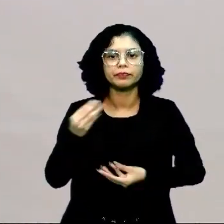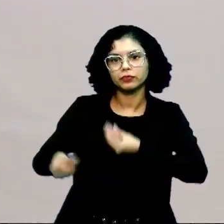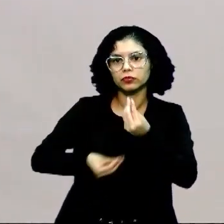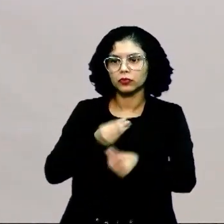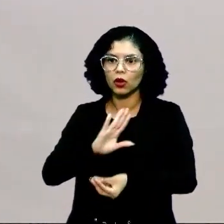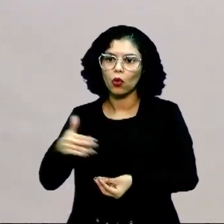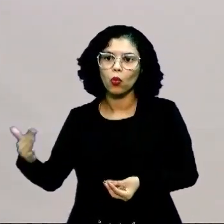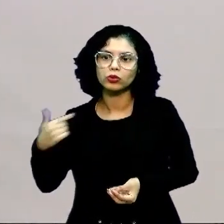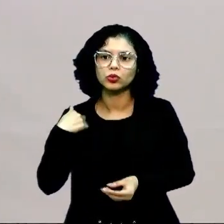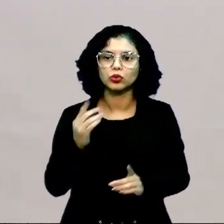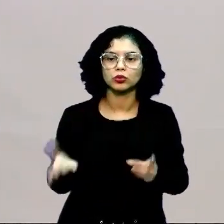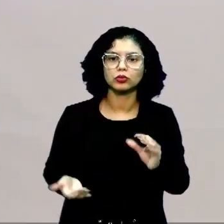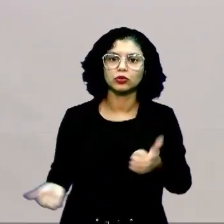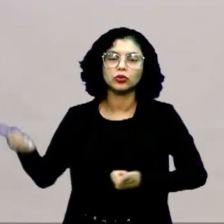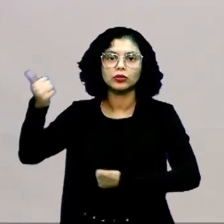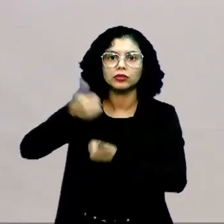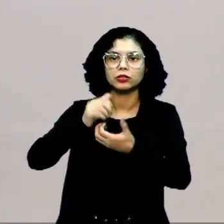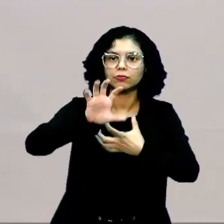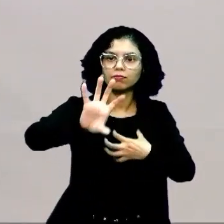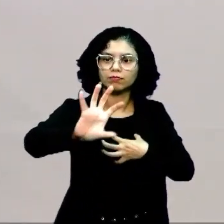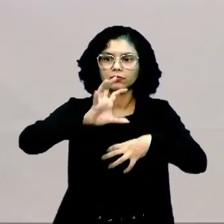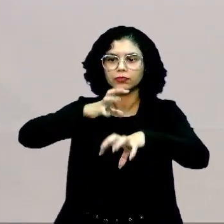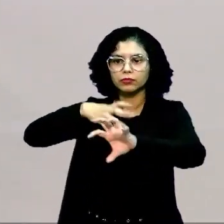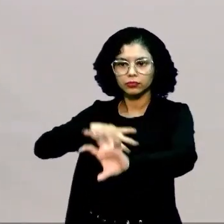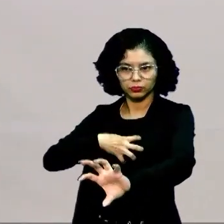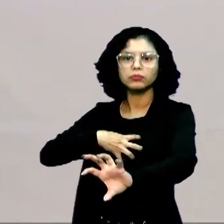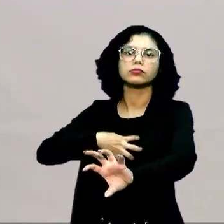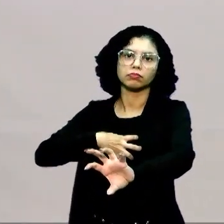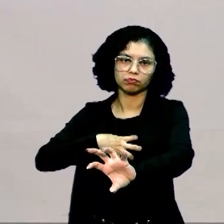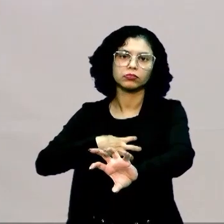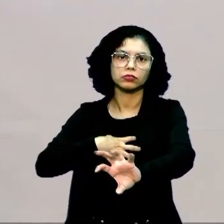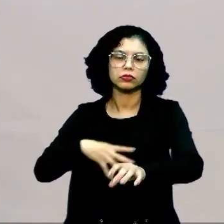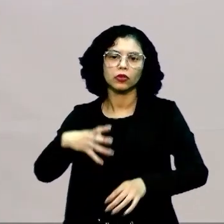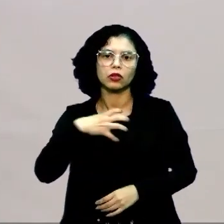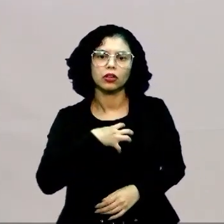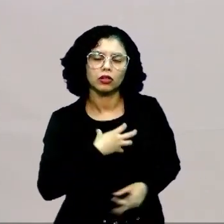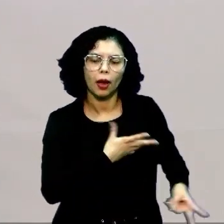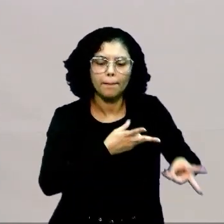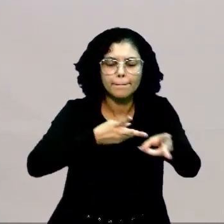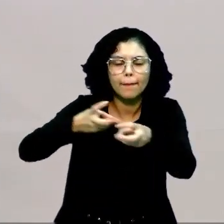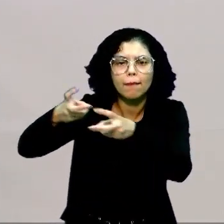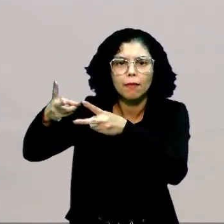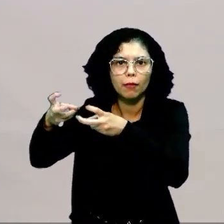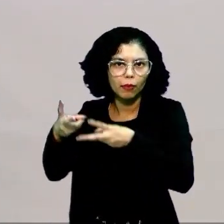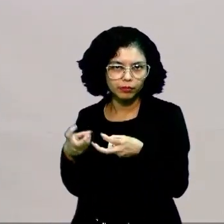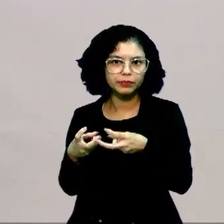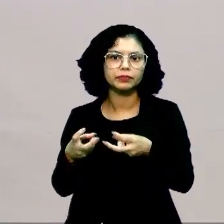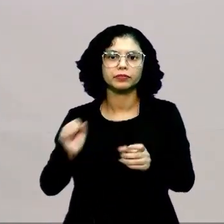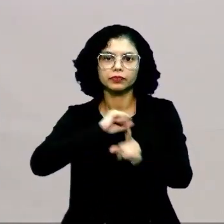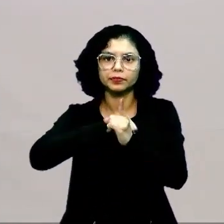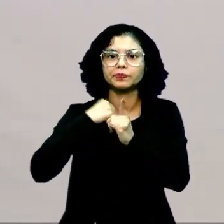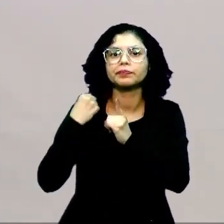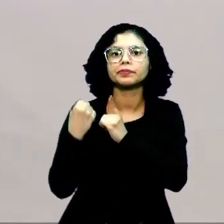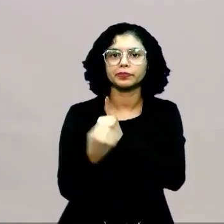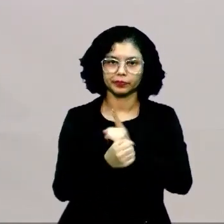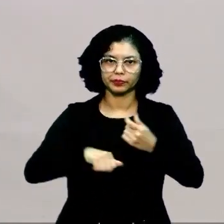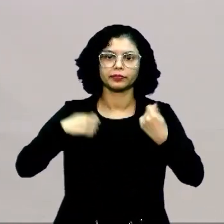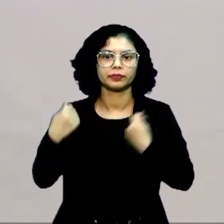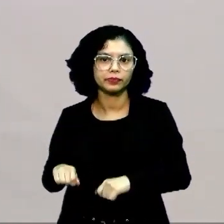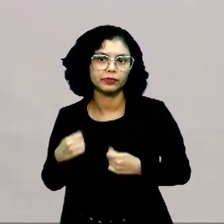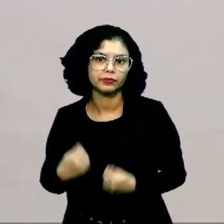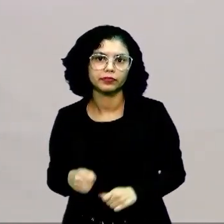quando eu não me coloco à disposição no sentido de perceber que a sociedade ela é